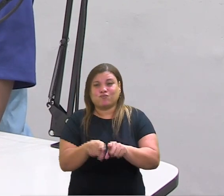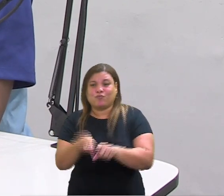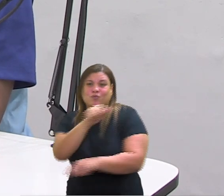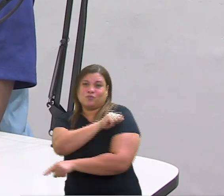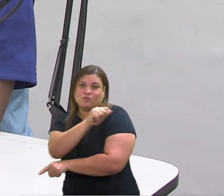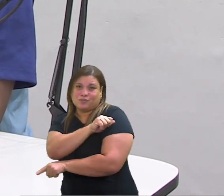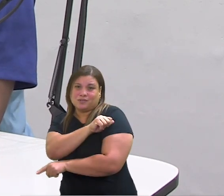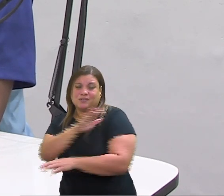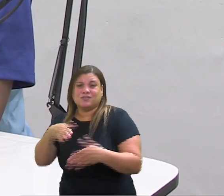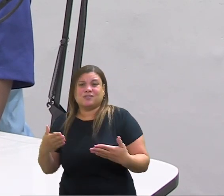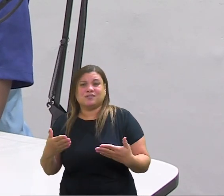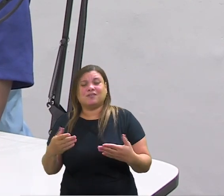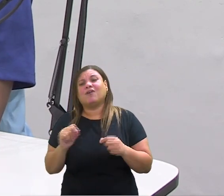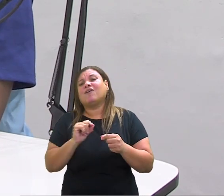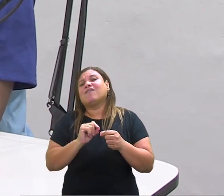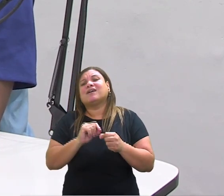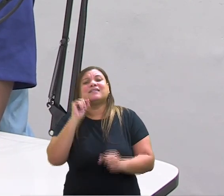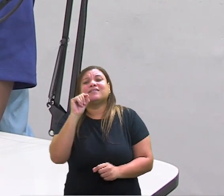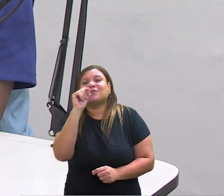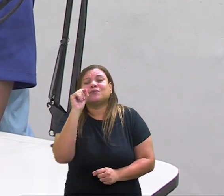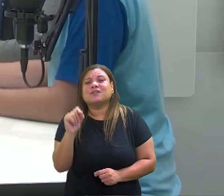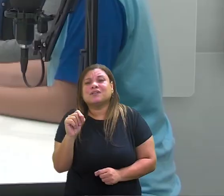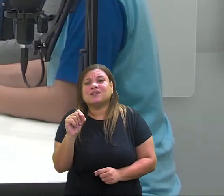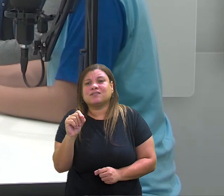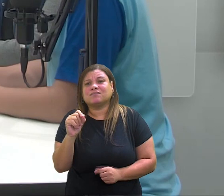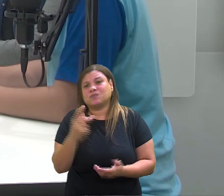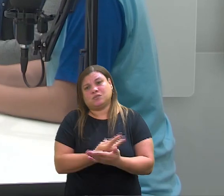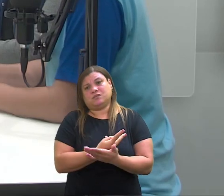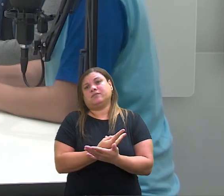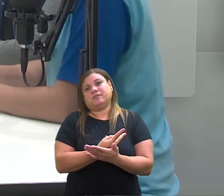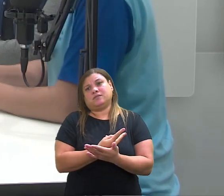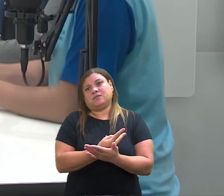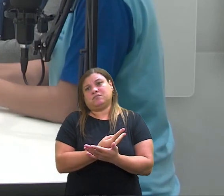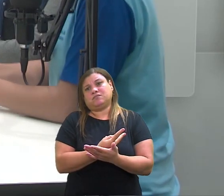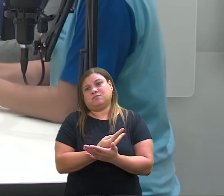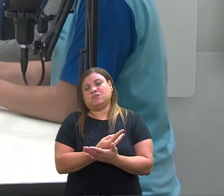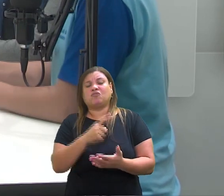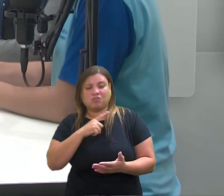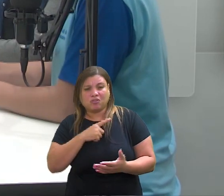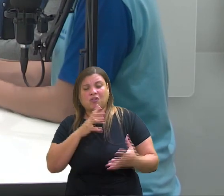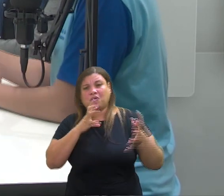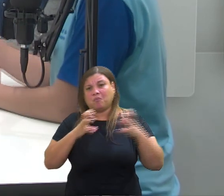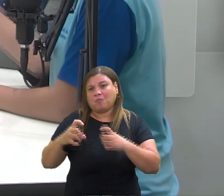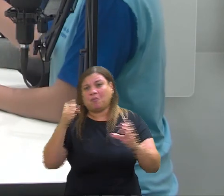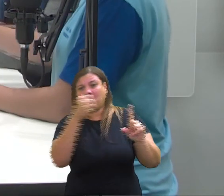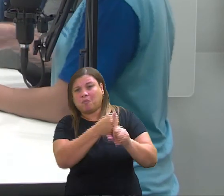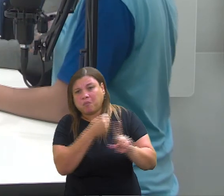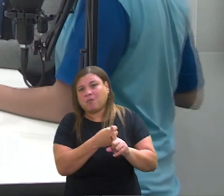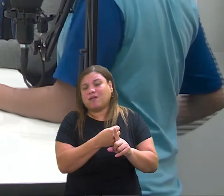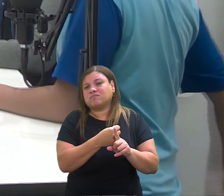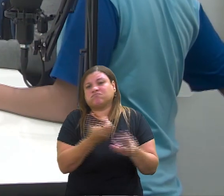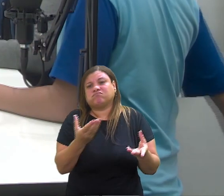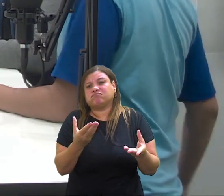tipo de agressão dentro e fora da sala de aula? Aí, lembrando que esse fora da sala de aula, então, já vai